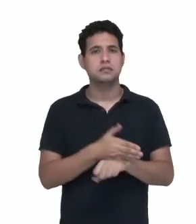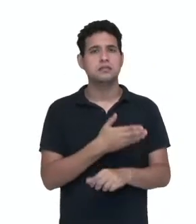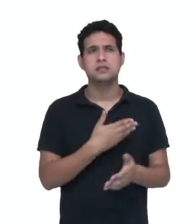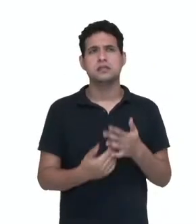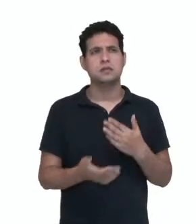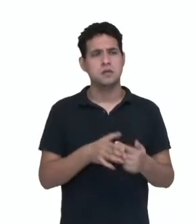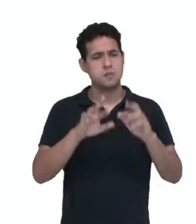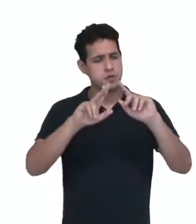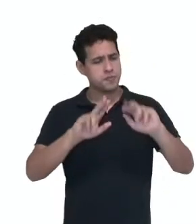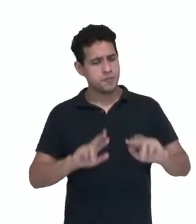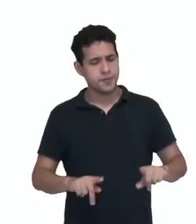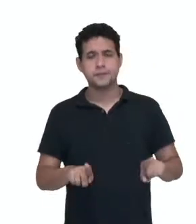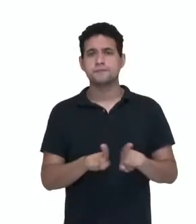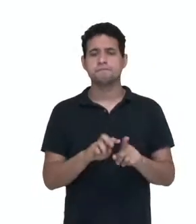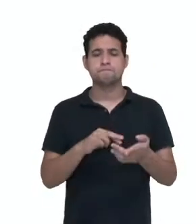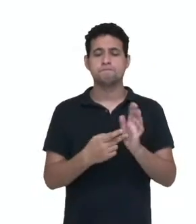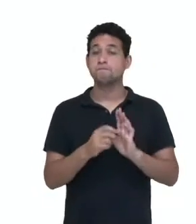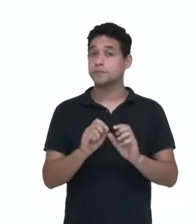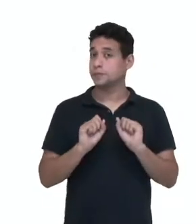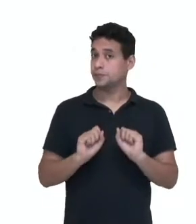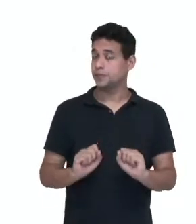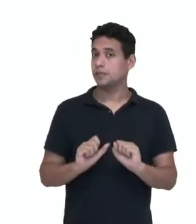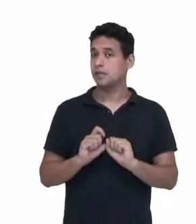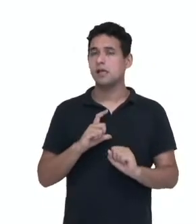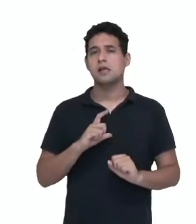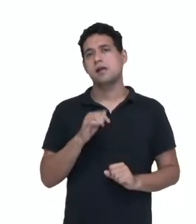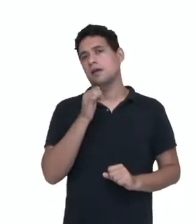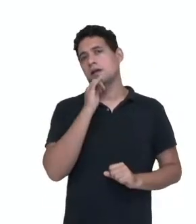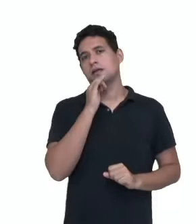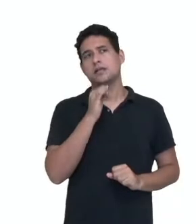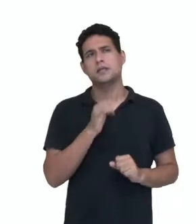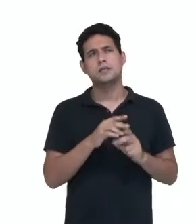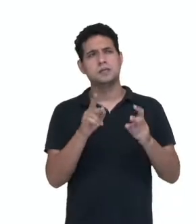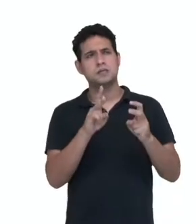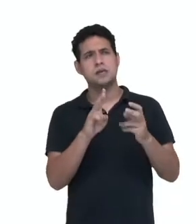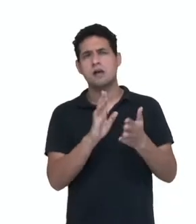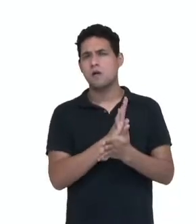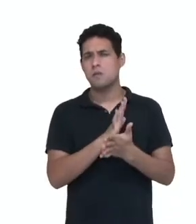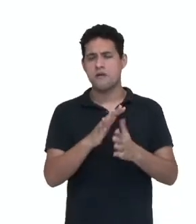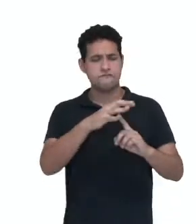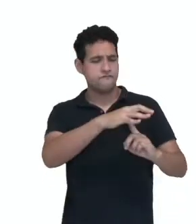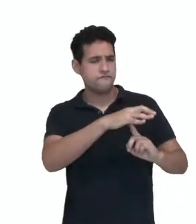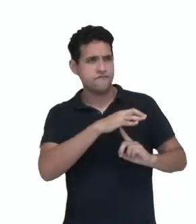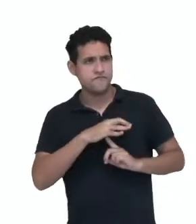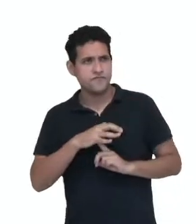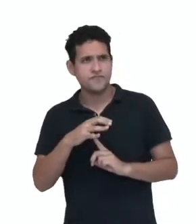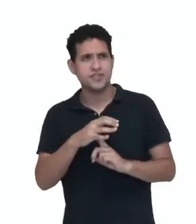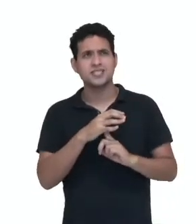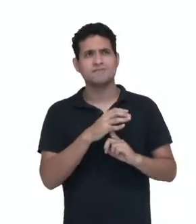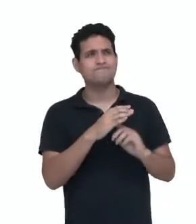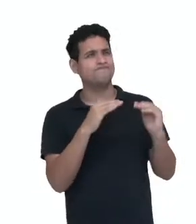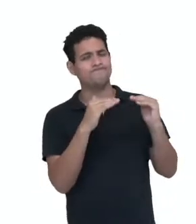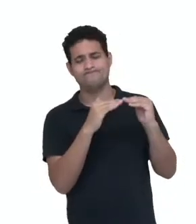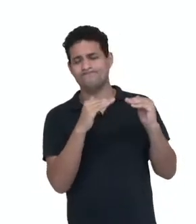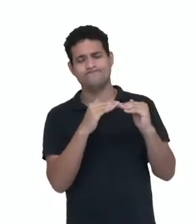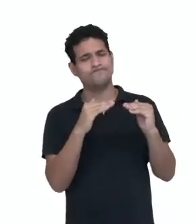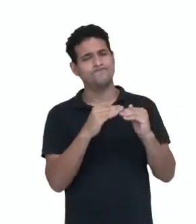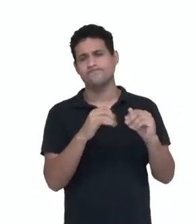deportistas como los aficionados, tuvieron unas condiciones atmosféricas muy poco propicias para